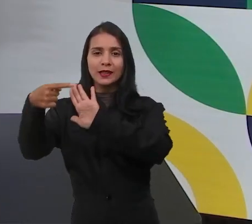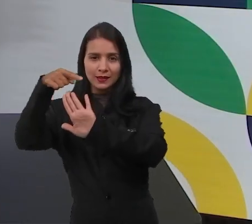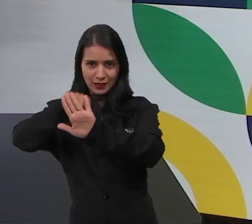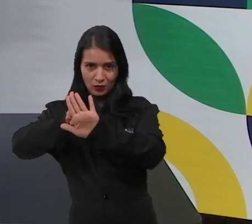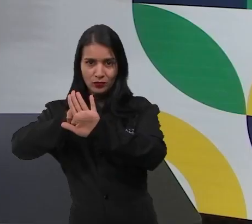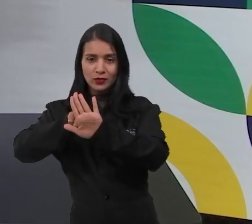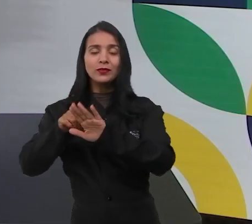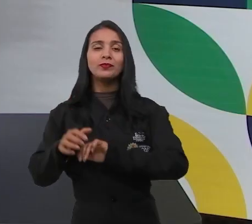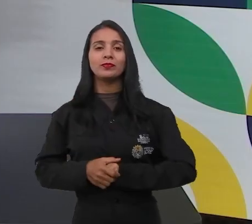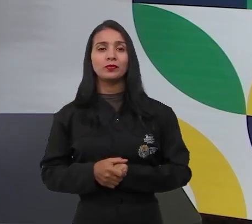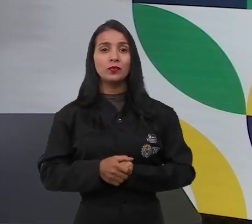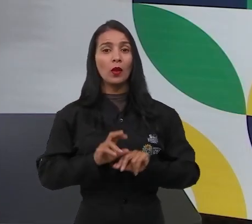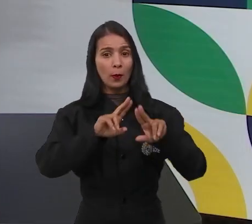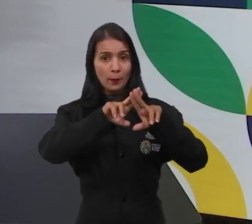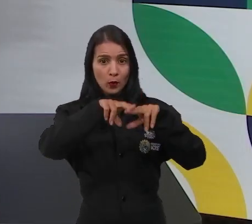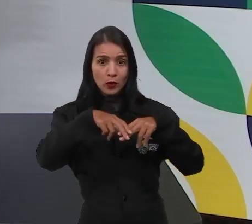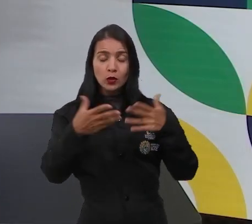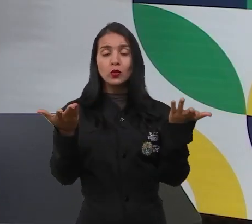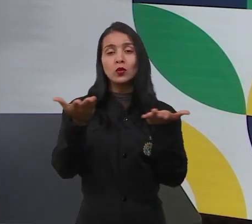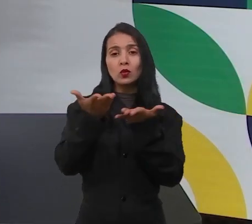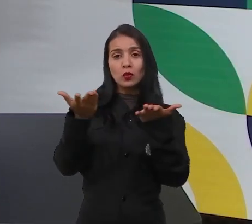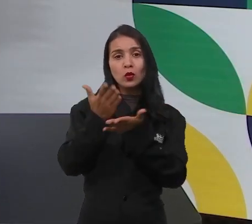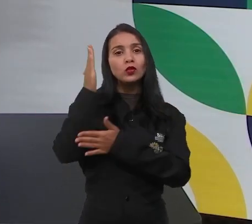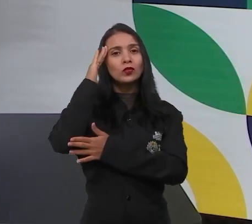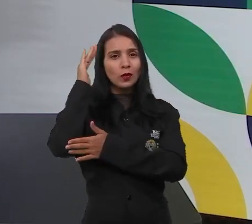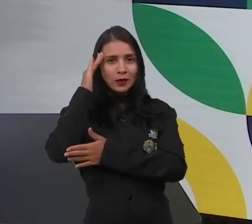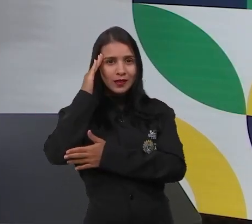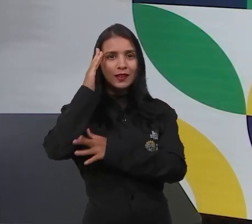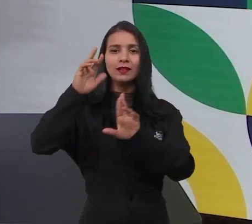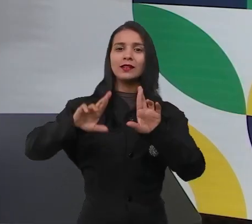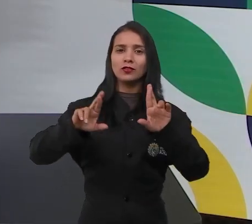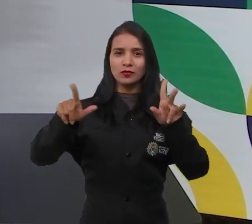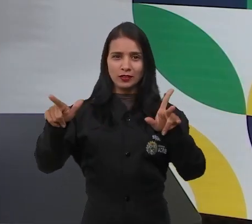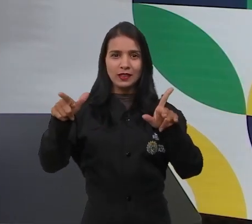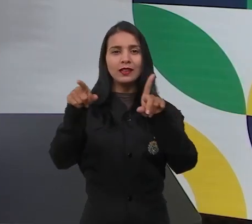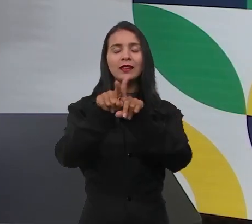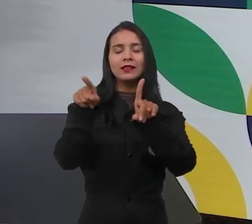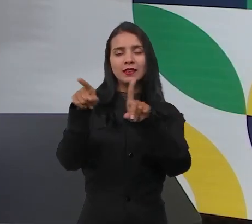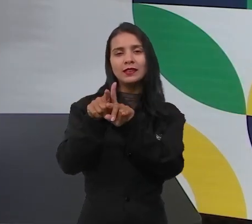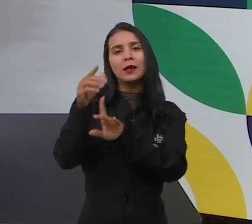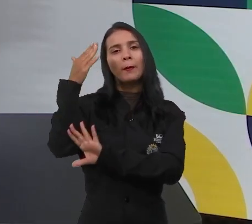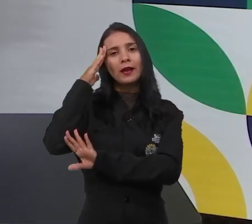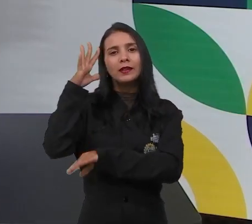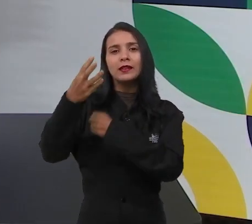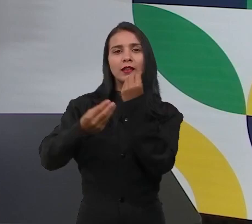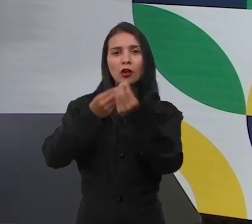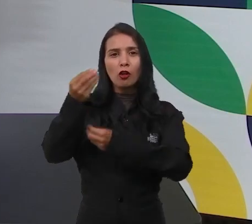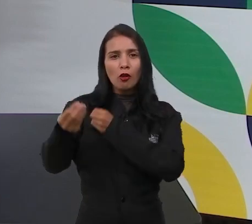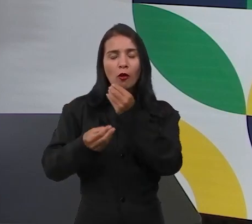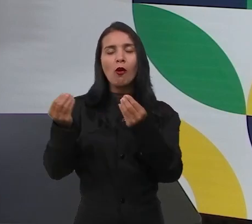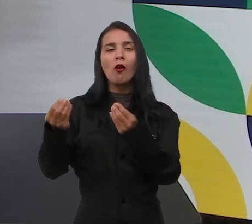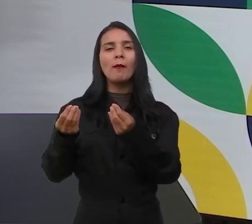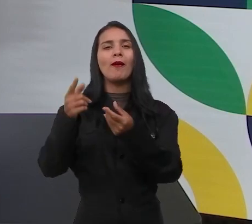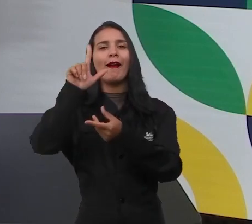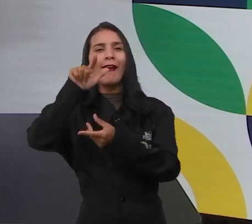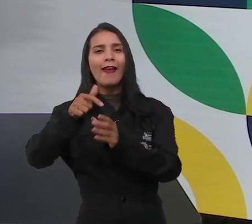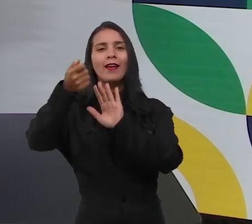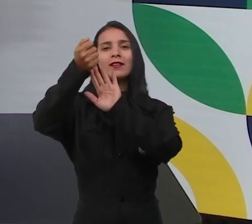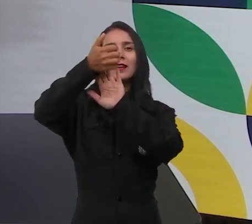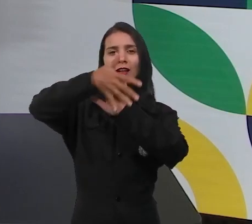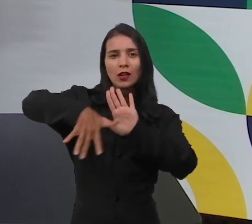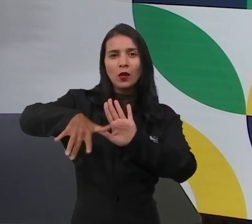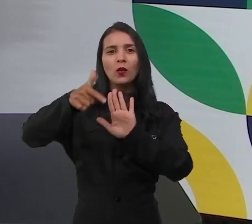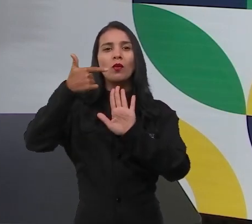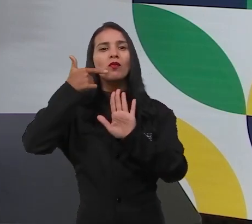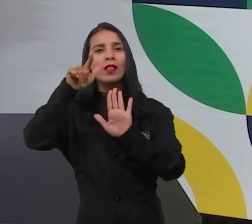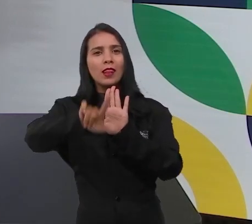da linguagem figurada, ela está muito atrelada às figuras de linguagem, e, consequentemente, aí a linguagem conotativa.